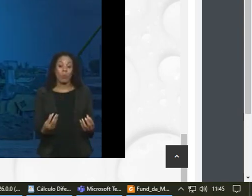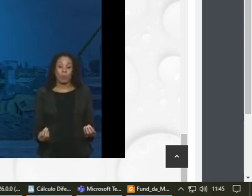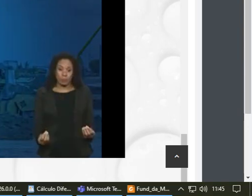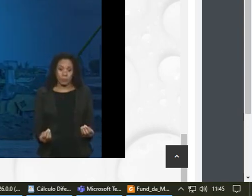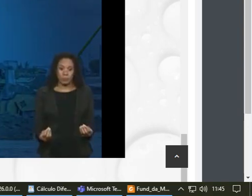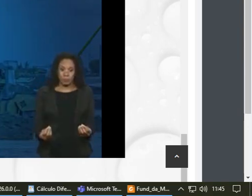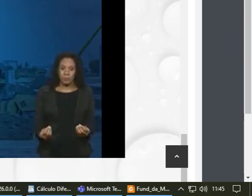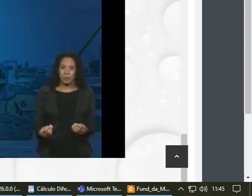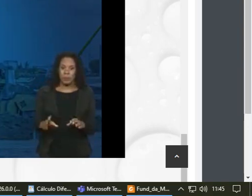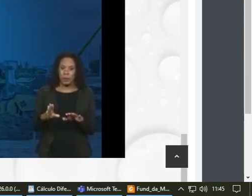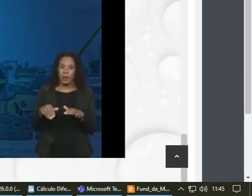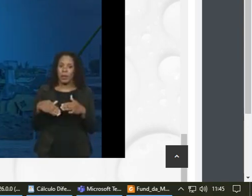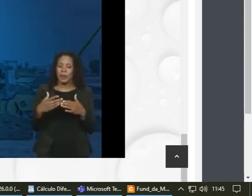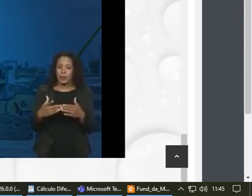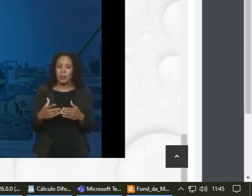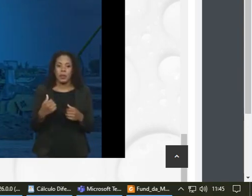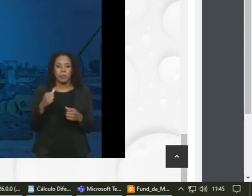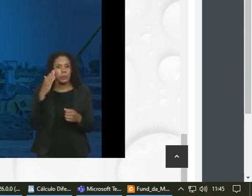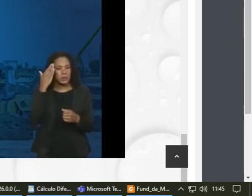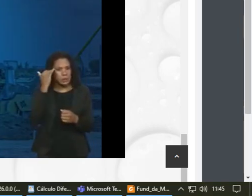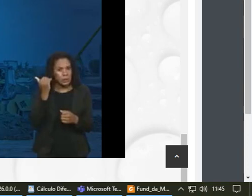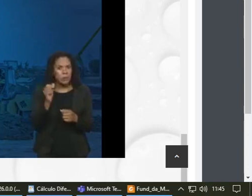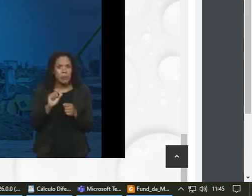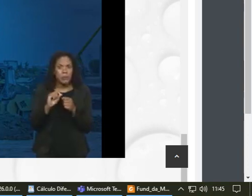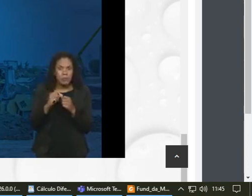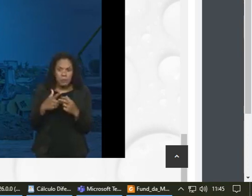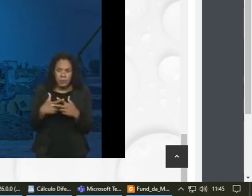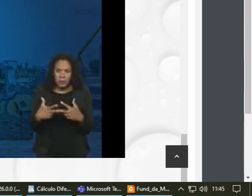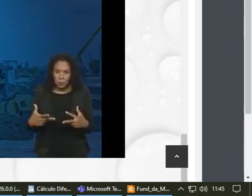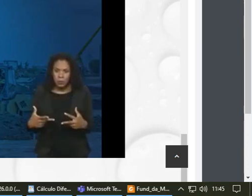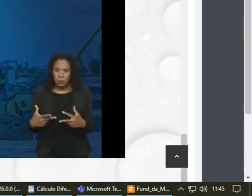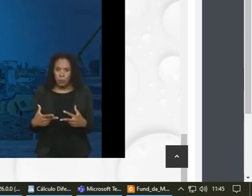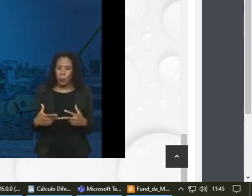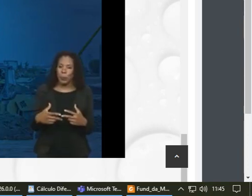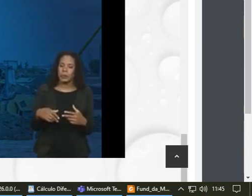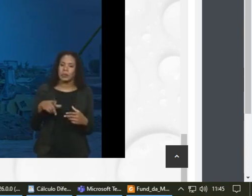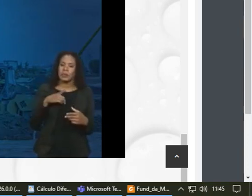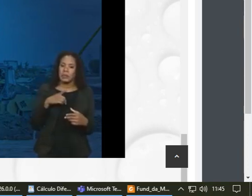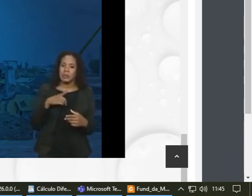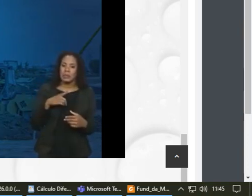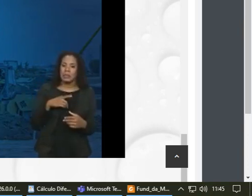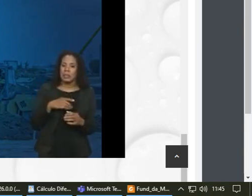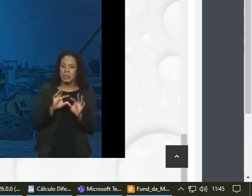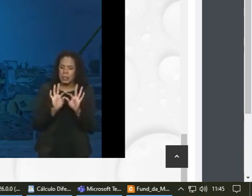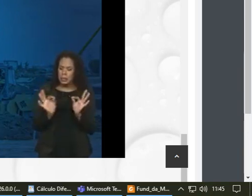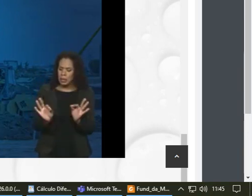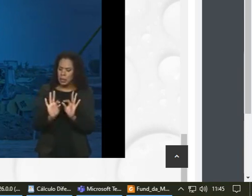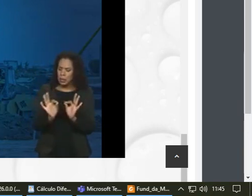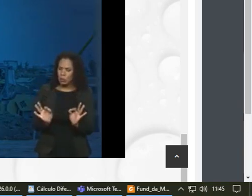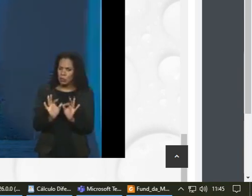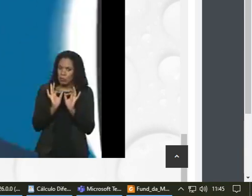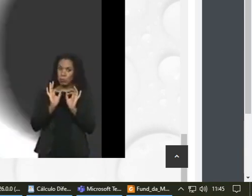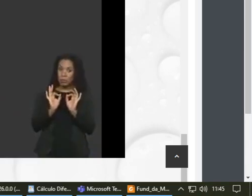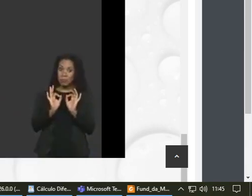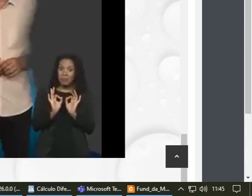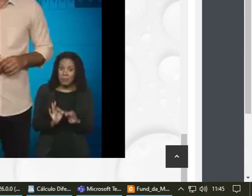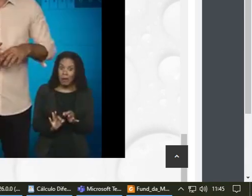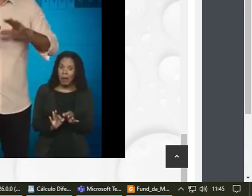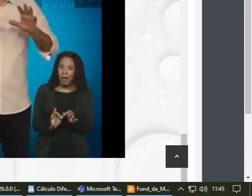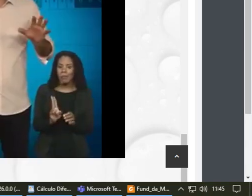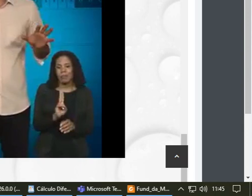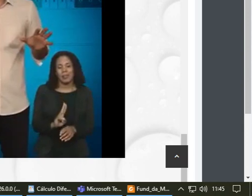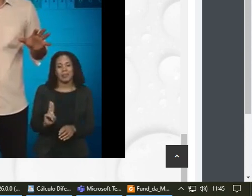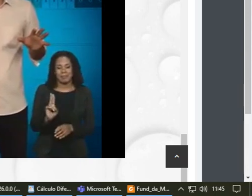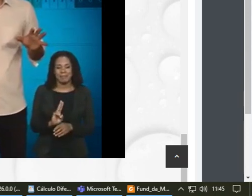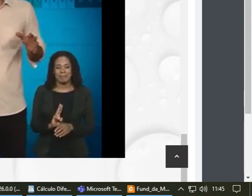em fundações, taludes de cortes e aterros, ou compondo o próprio corpo das estruturas de engenharia como nas barragens.